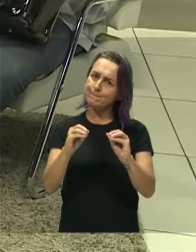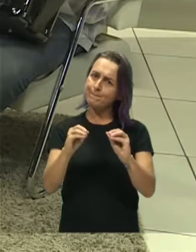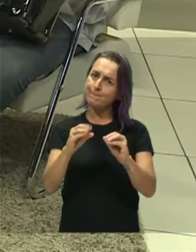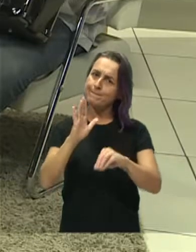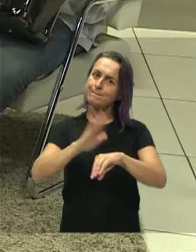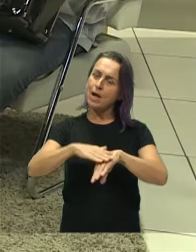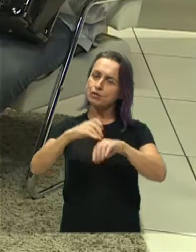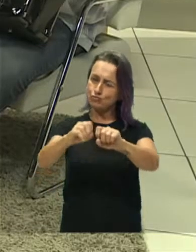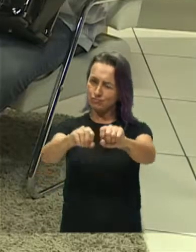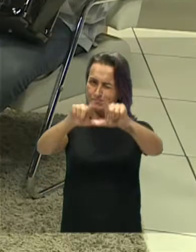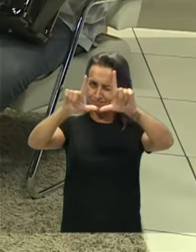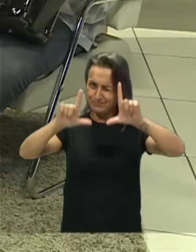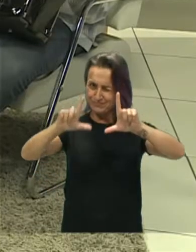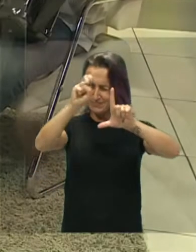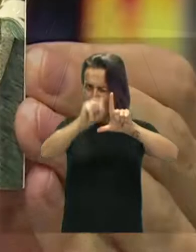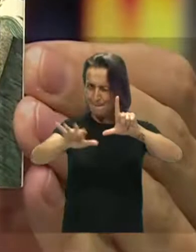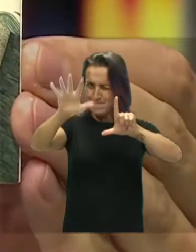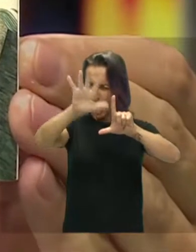close aqui na